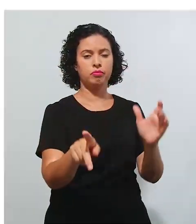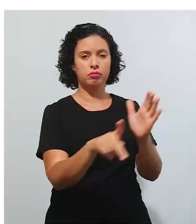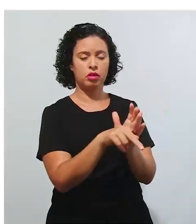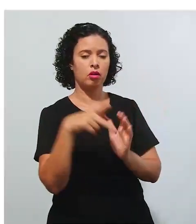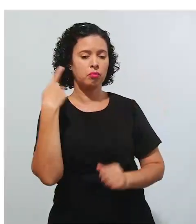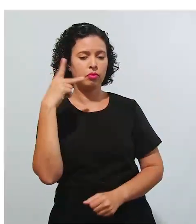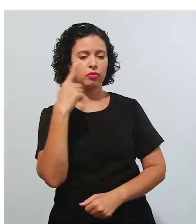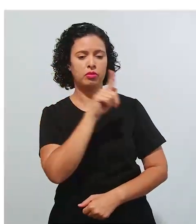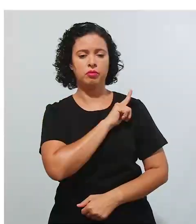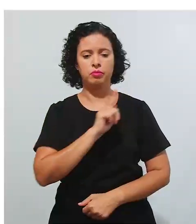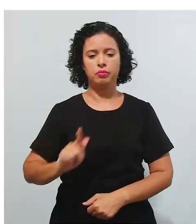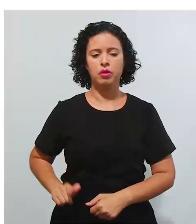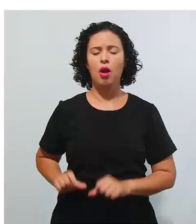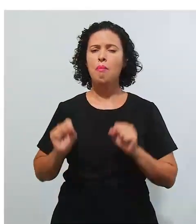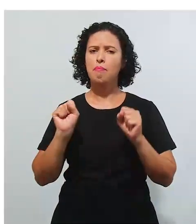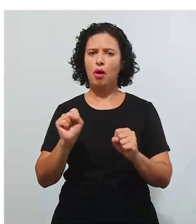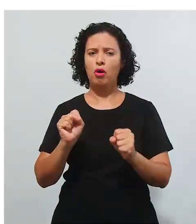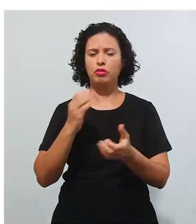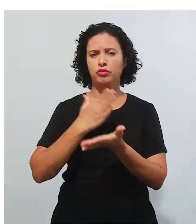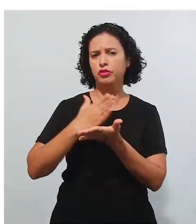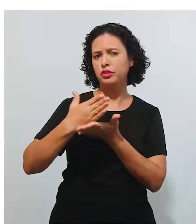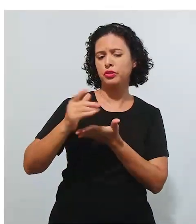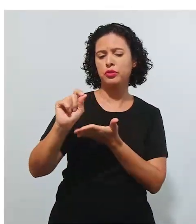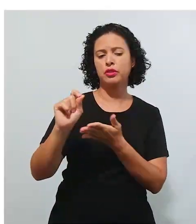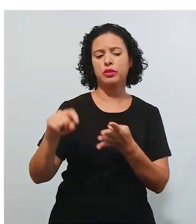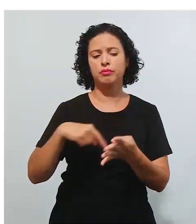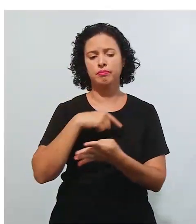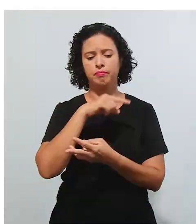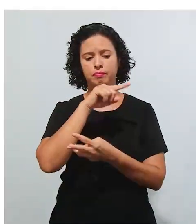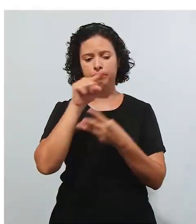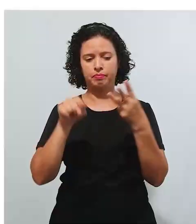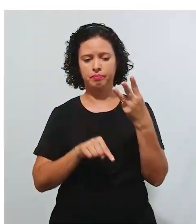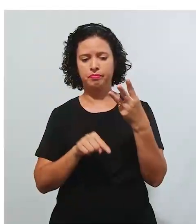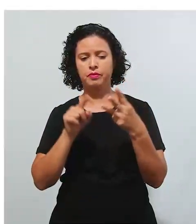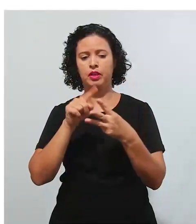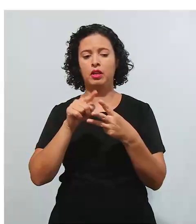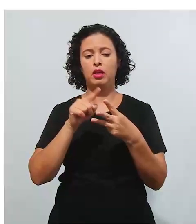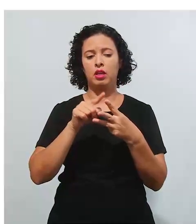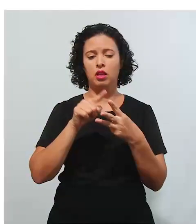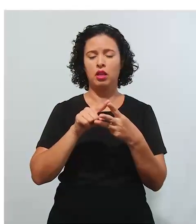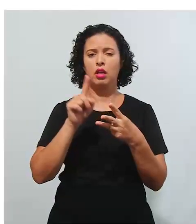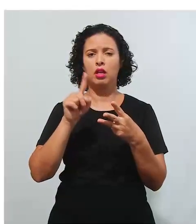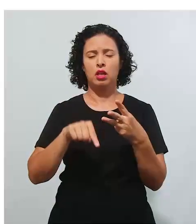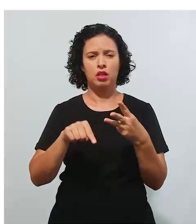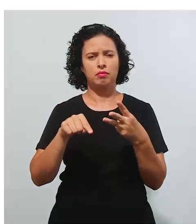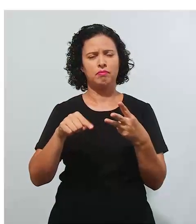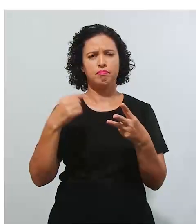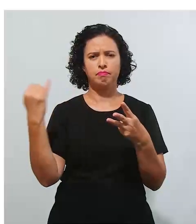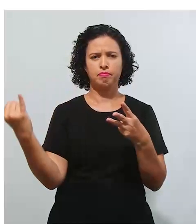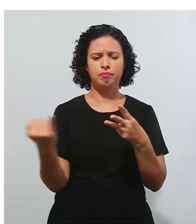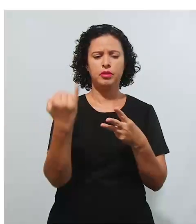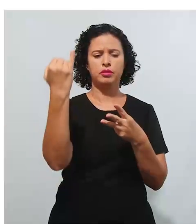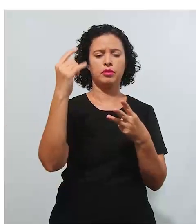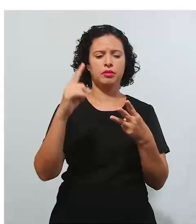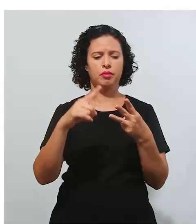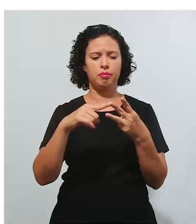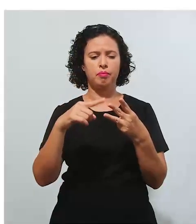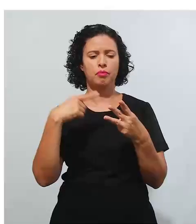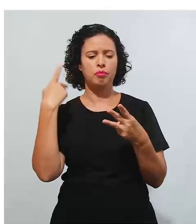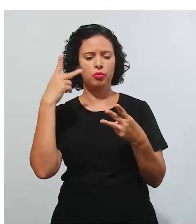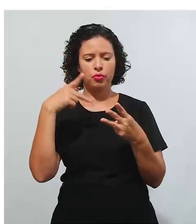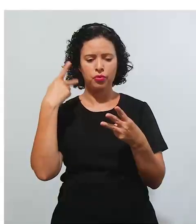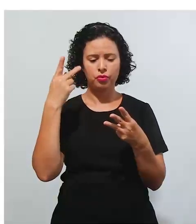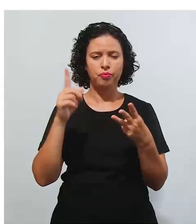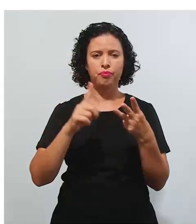ser divididos nas seguintes categorias: atores fundamentais, partidos